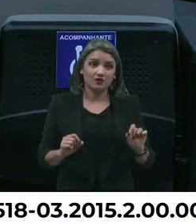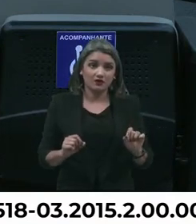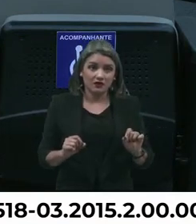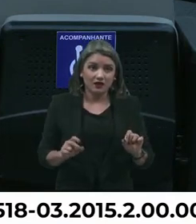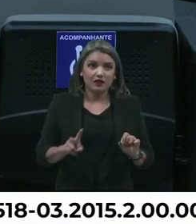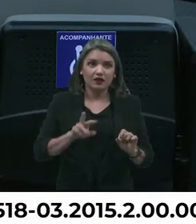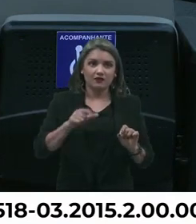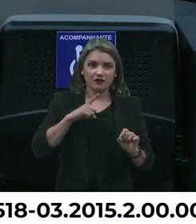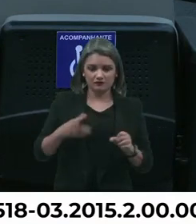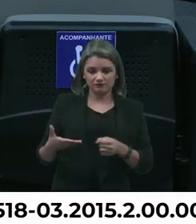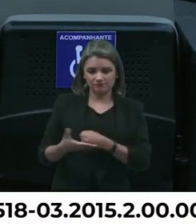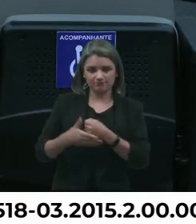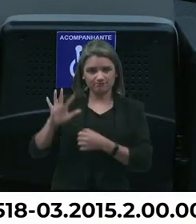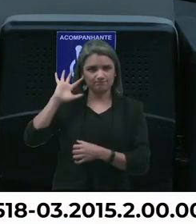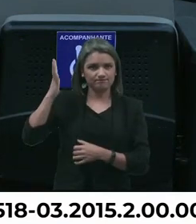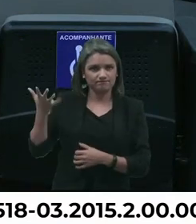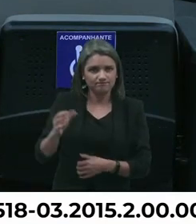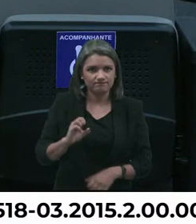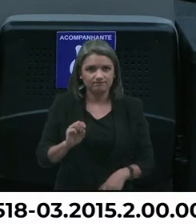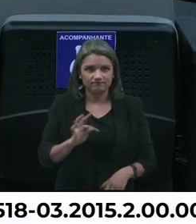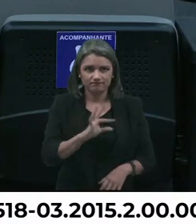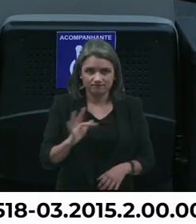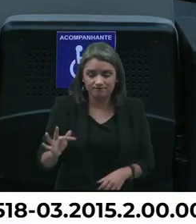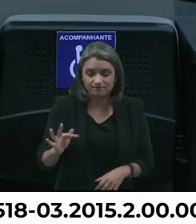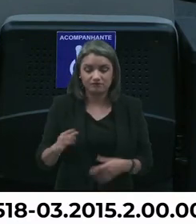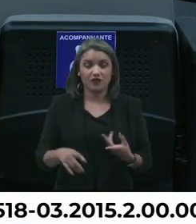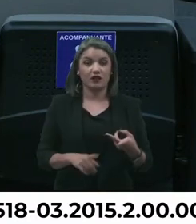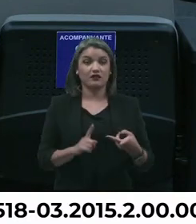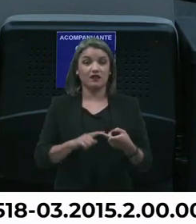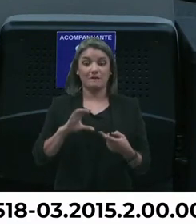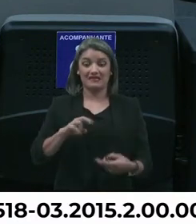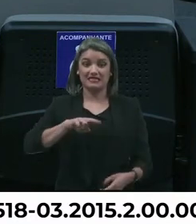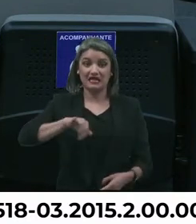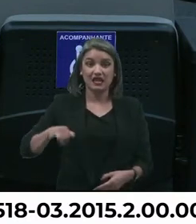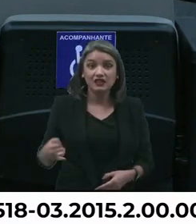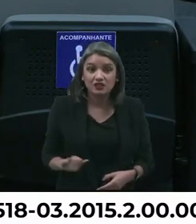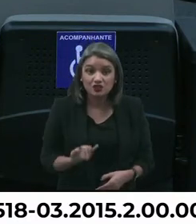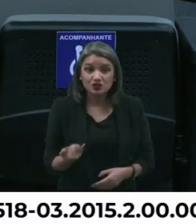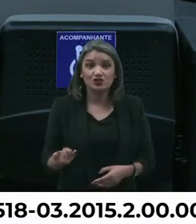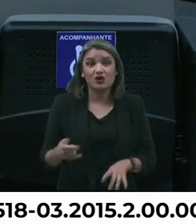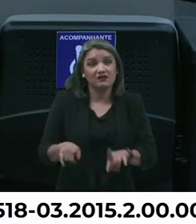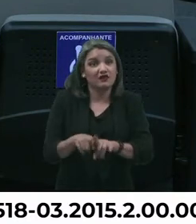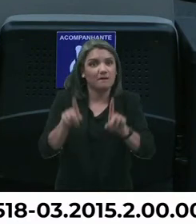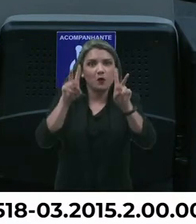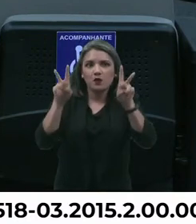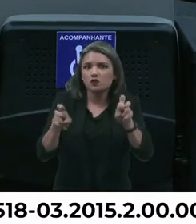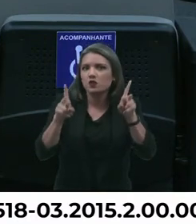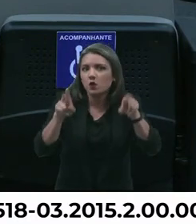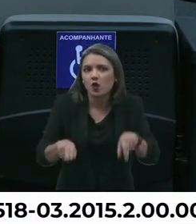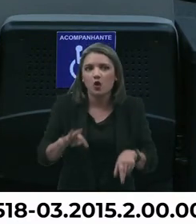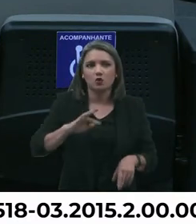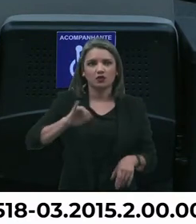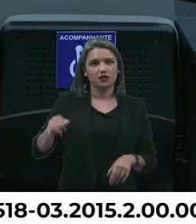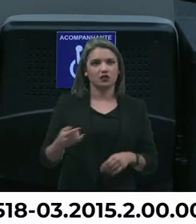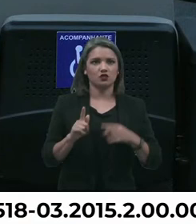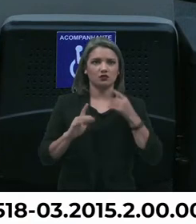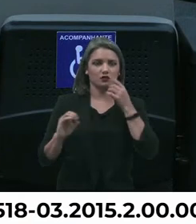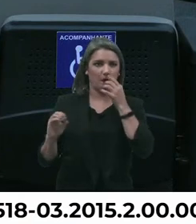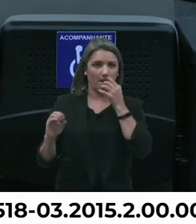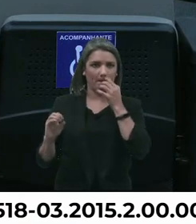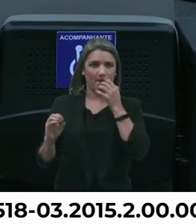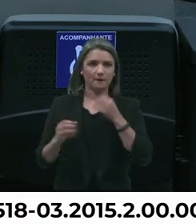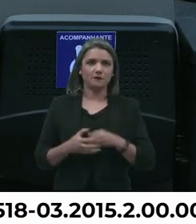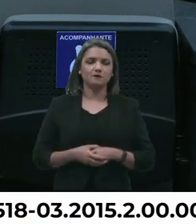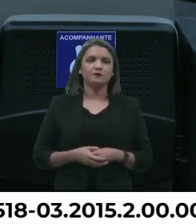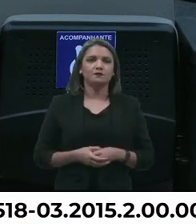fundamenta na decisão do Supremo, fundamenta em decisão deste Conselho Nacional em matéria exatamente igual com relação ao TJ de Goiás,